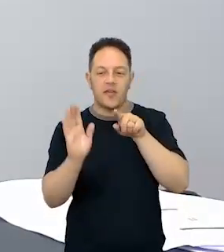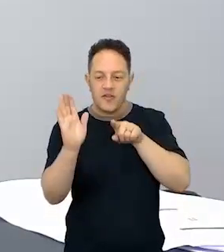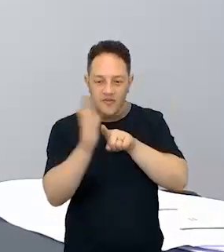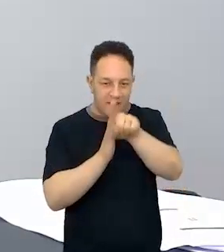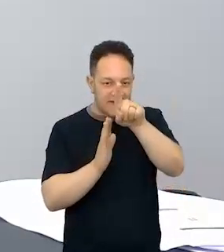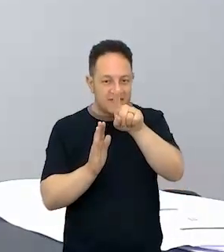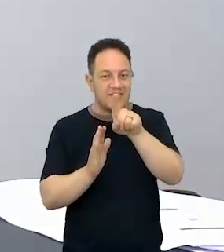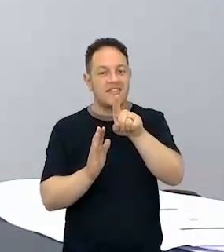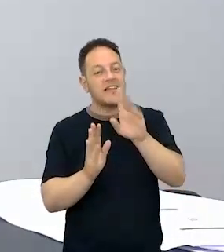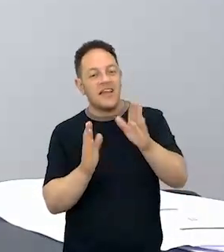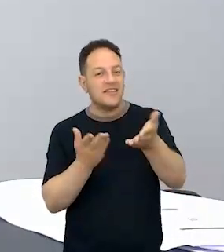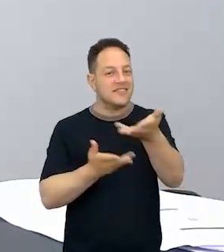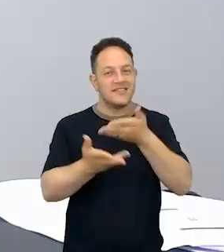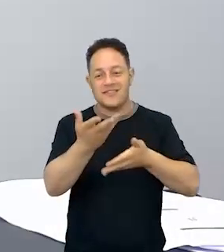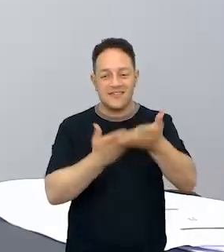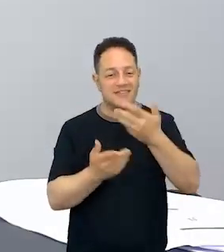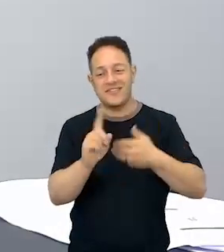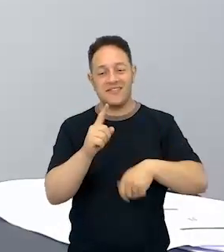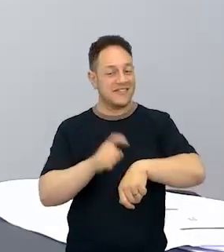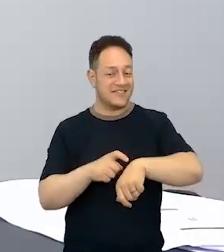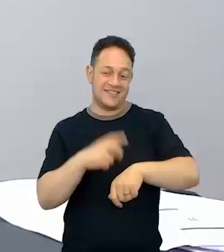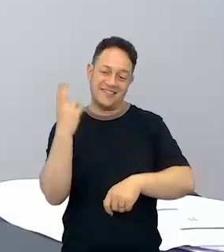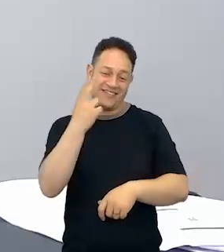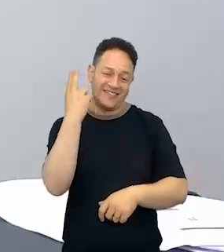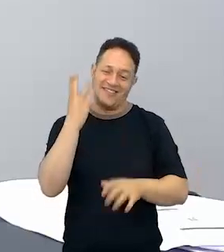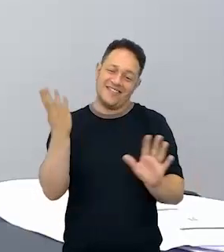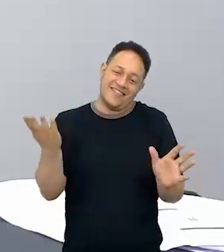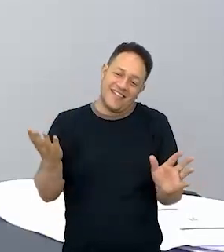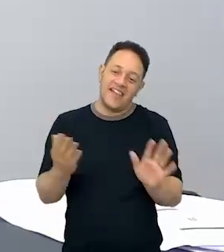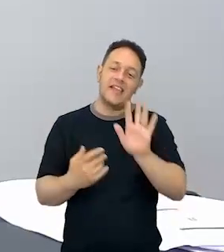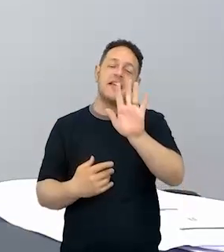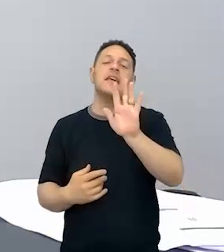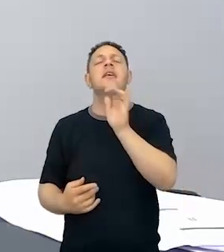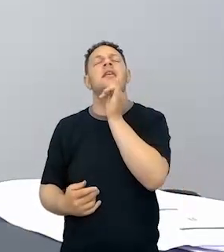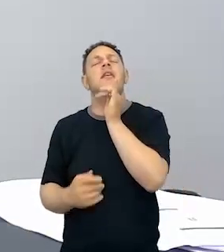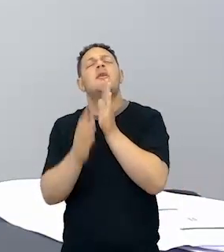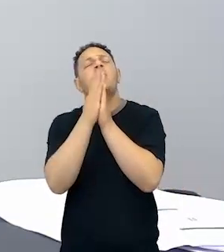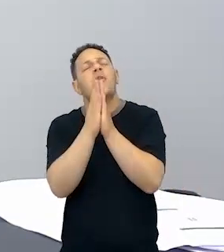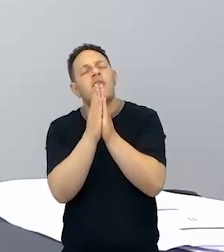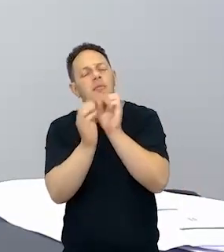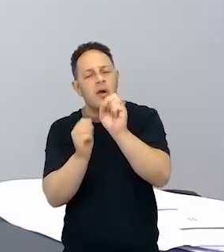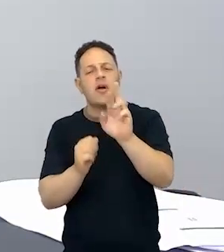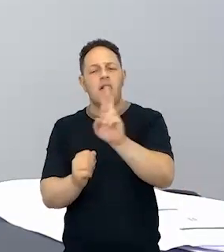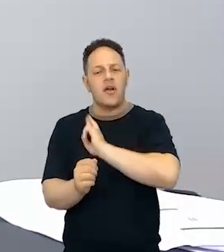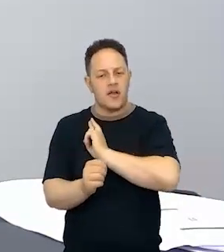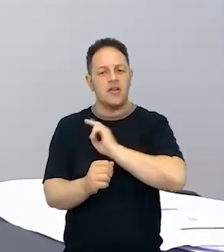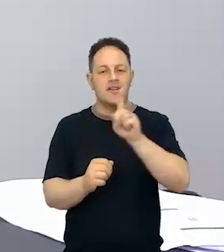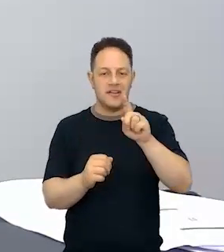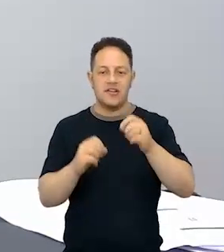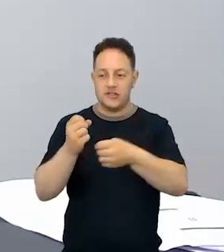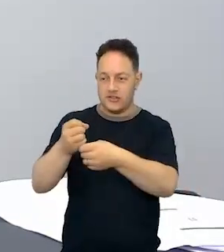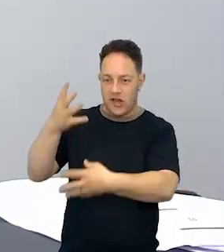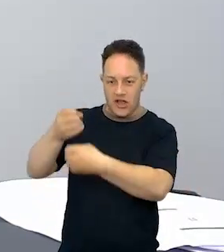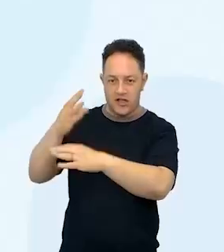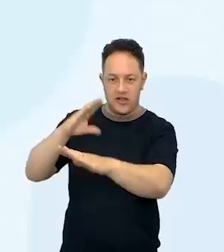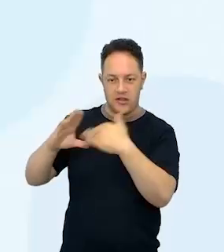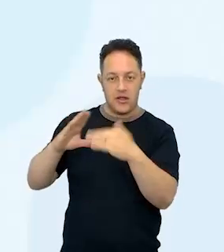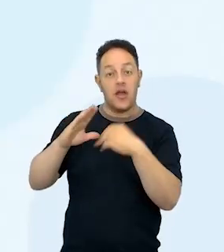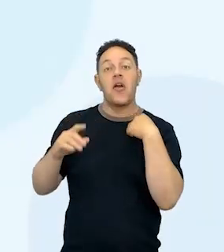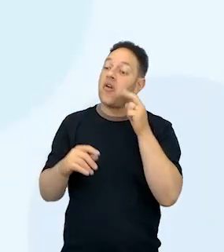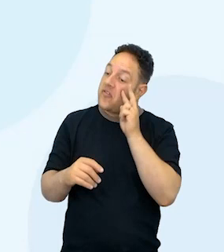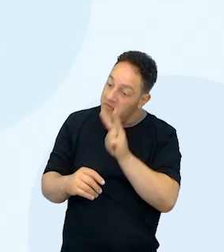é bem uma interação, porque a gente não está com tempo, mas, por favor, coloque para a gente no chat, que depois a gente com certeza